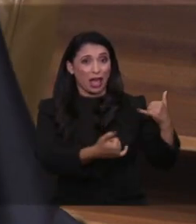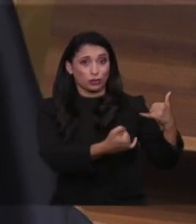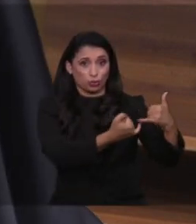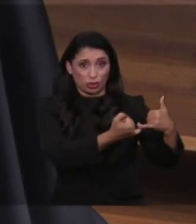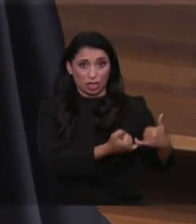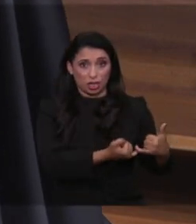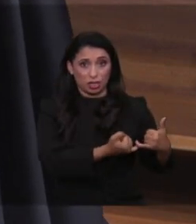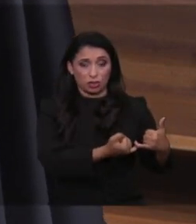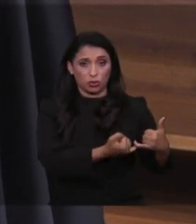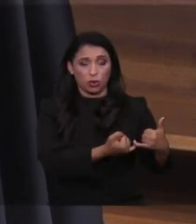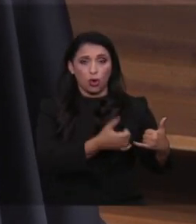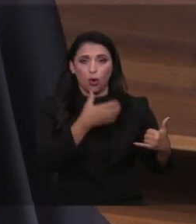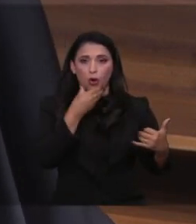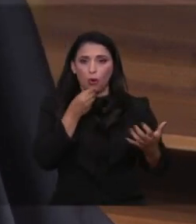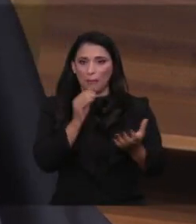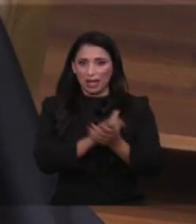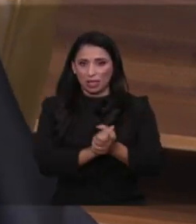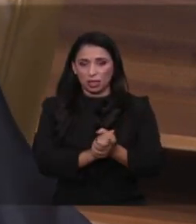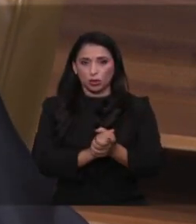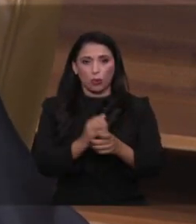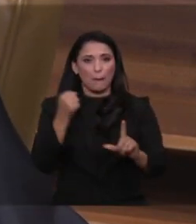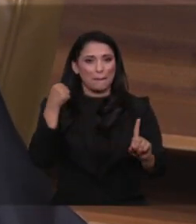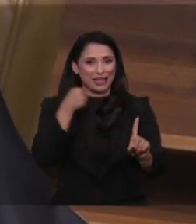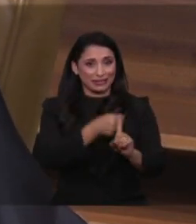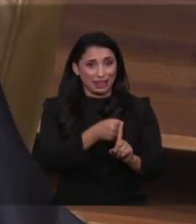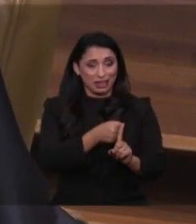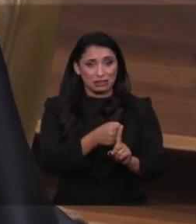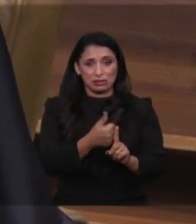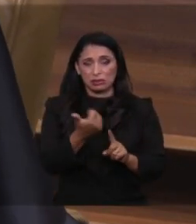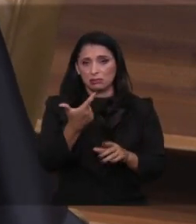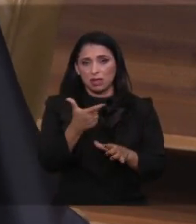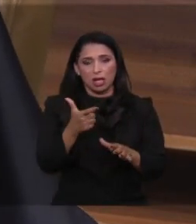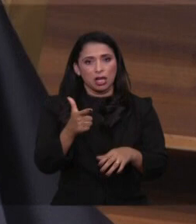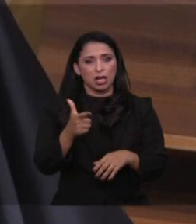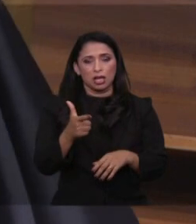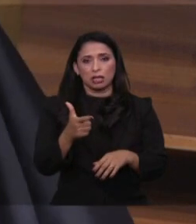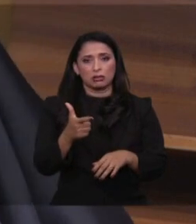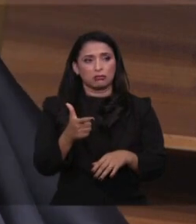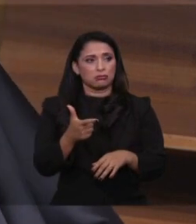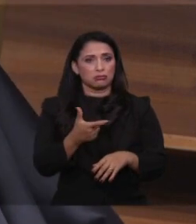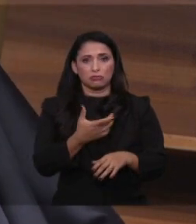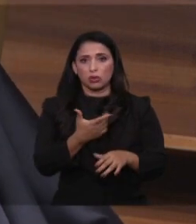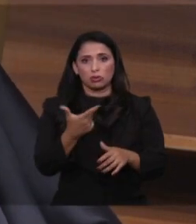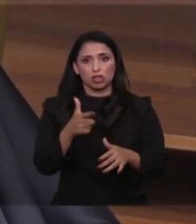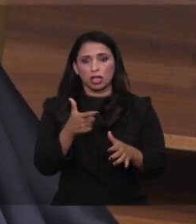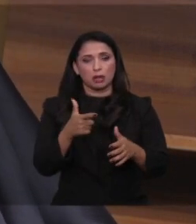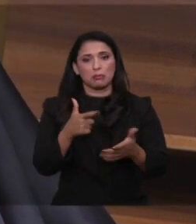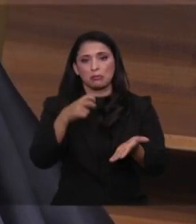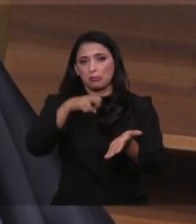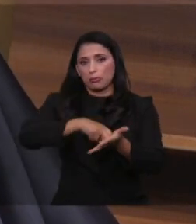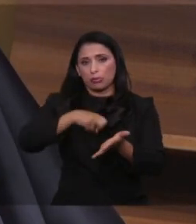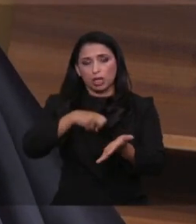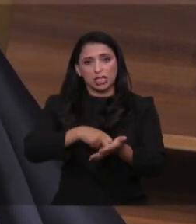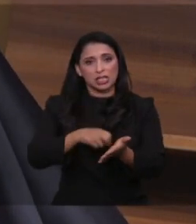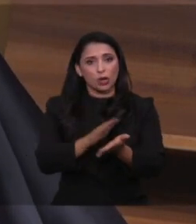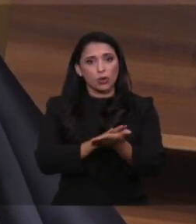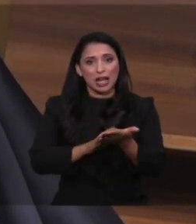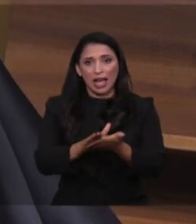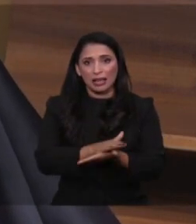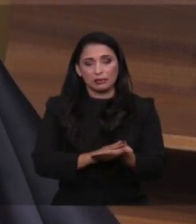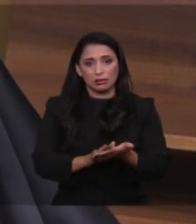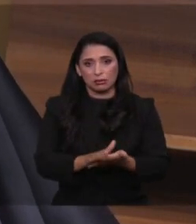Ou seja, não só sobre o corpo, mas sobre a vida da mulher, o